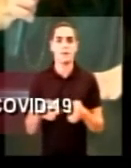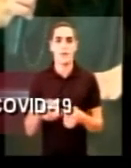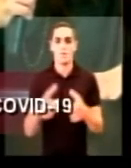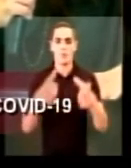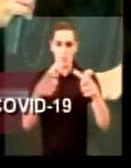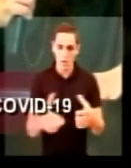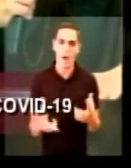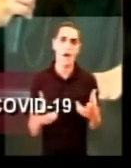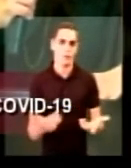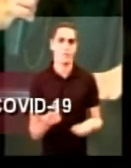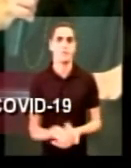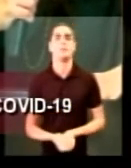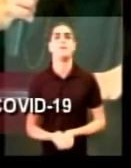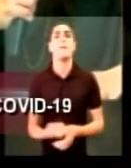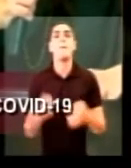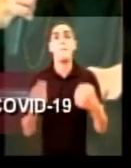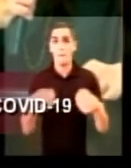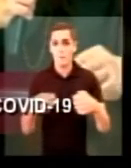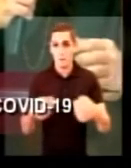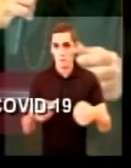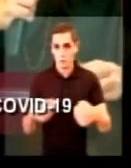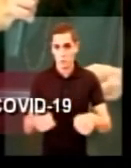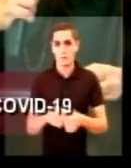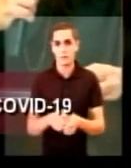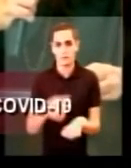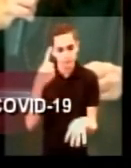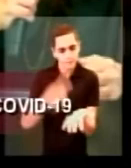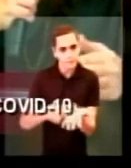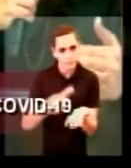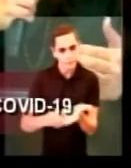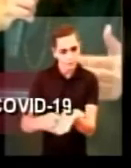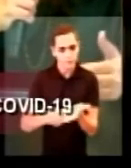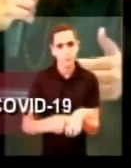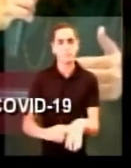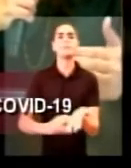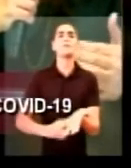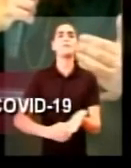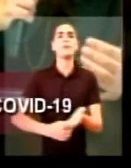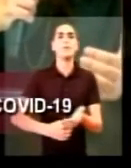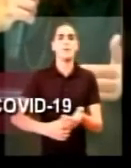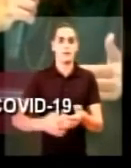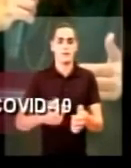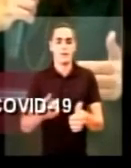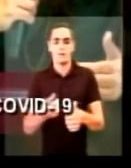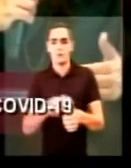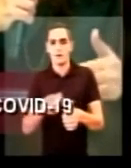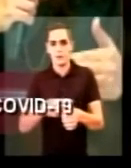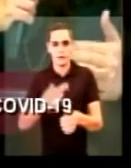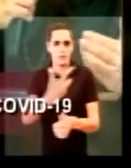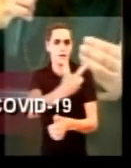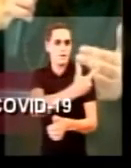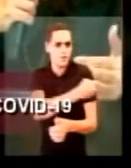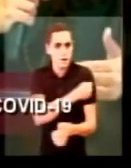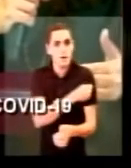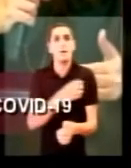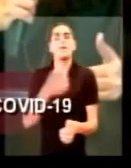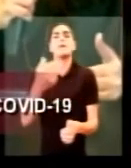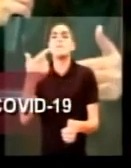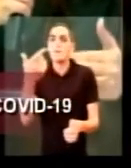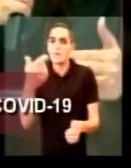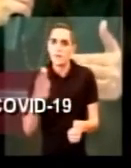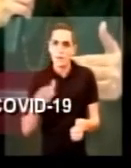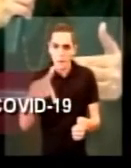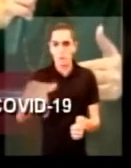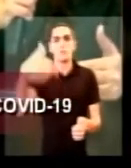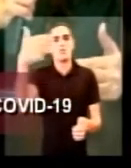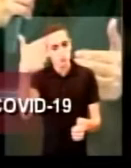esquema. Então, será necessário estar agendando essa dose e ter conhecimento de quem são as pessoas vacinadas, qual o lote que